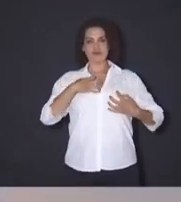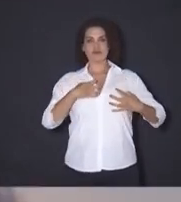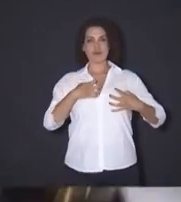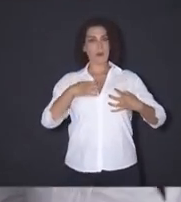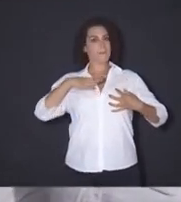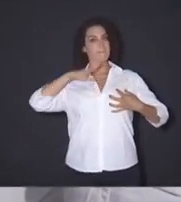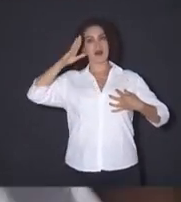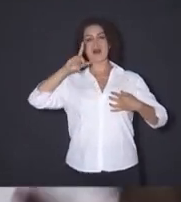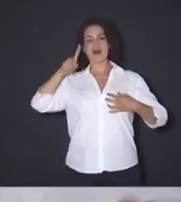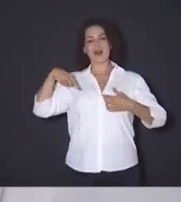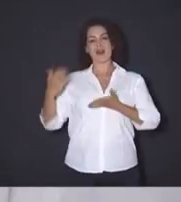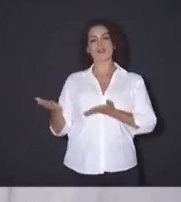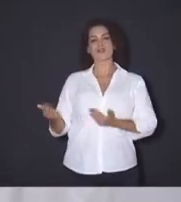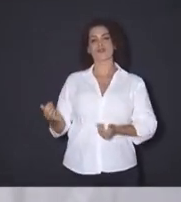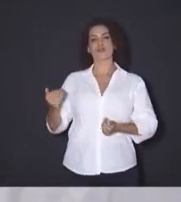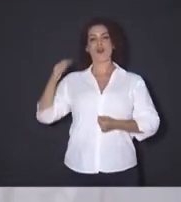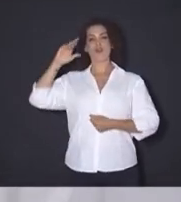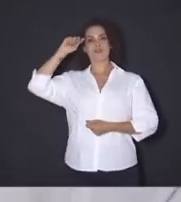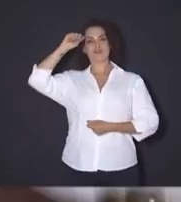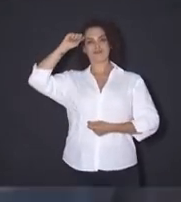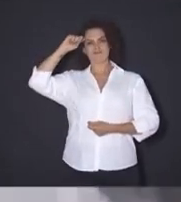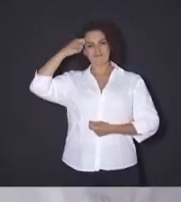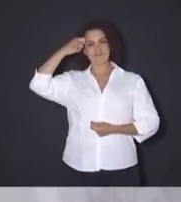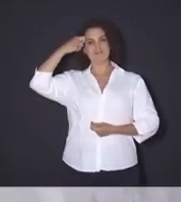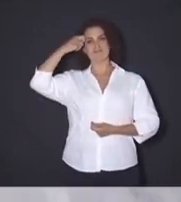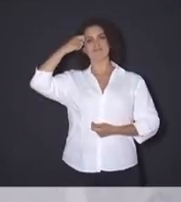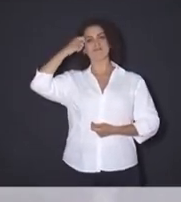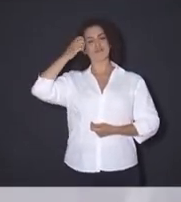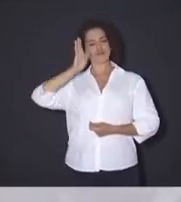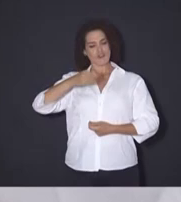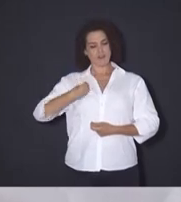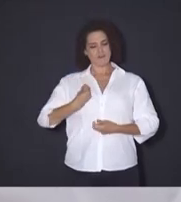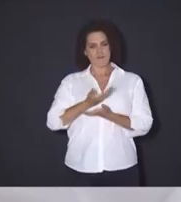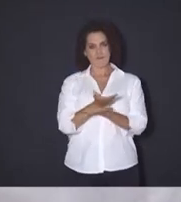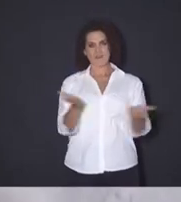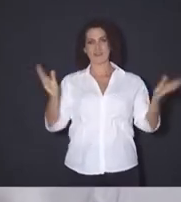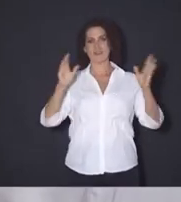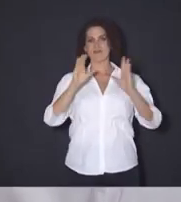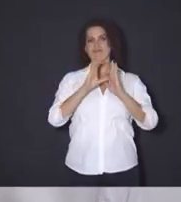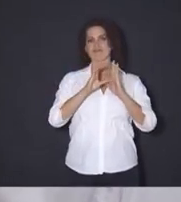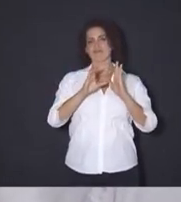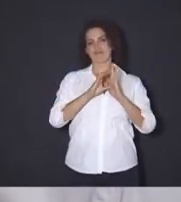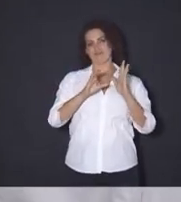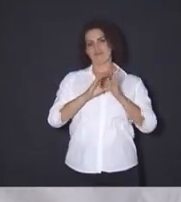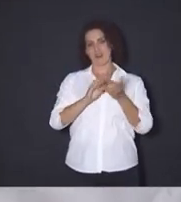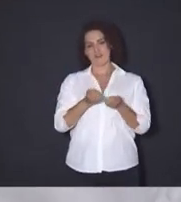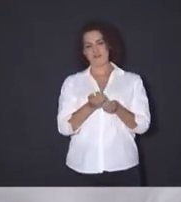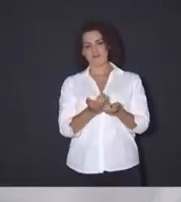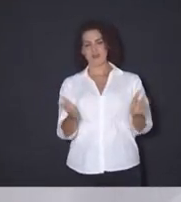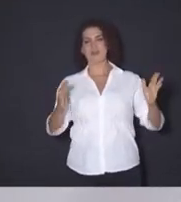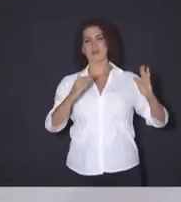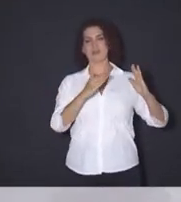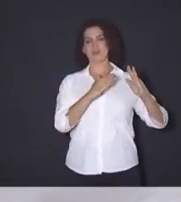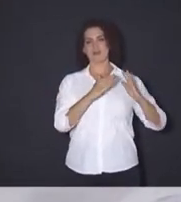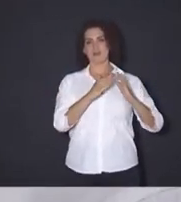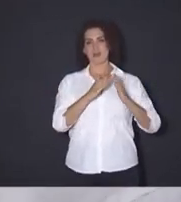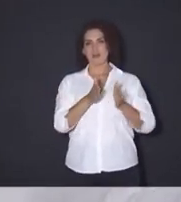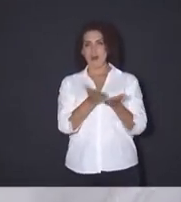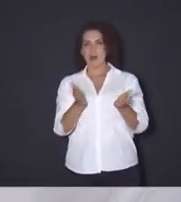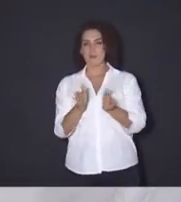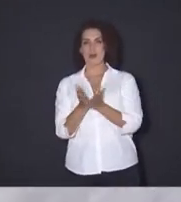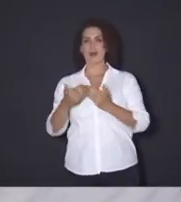uma juventude negra que estão aí nas comunidades que estão nas periferias que estão nos bairros